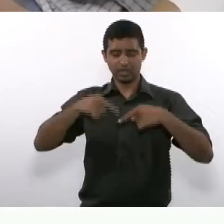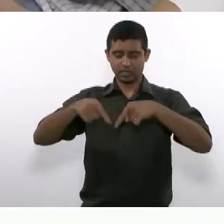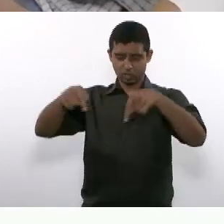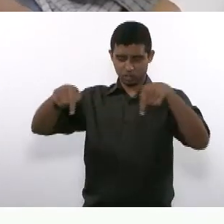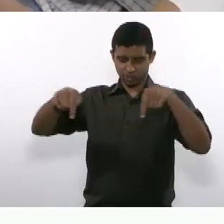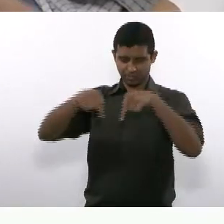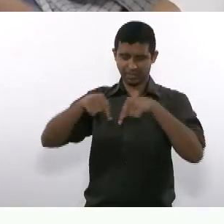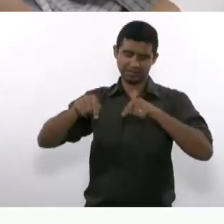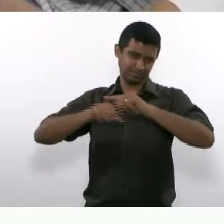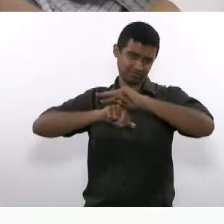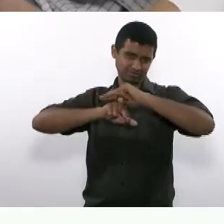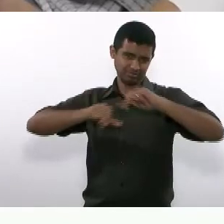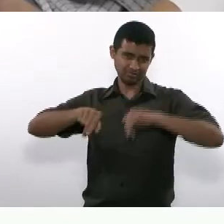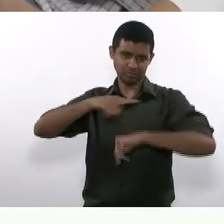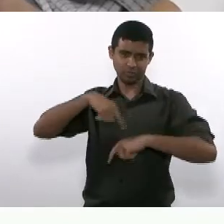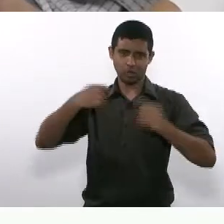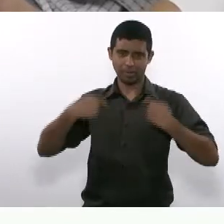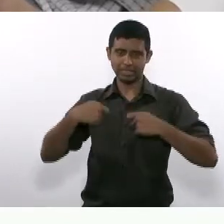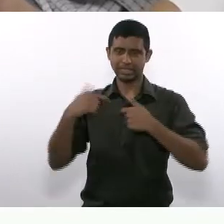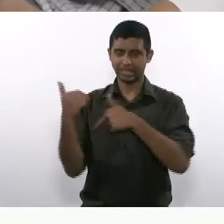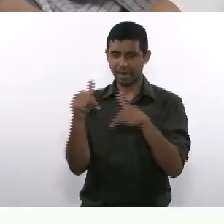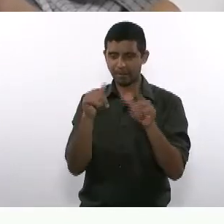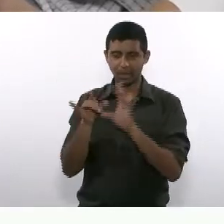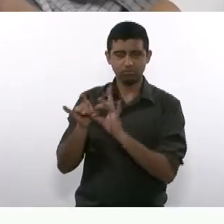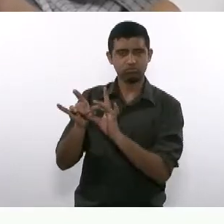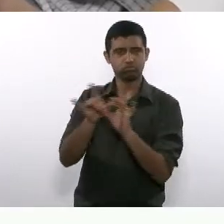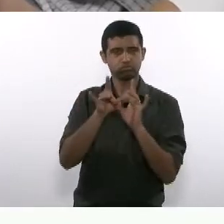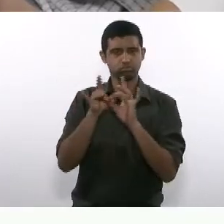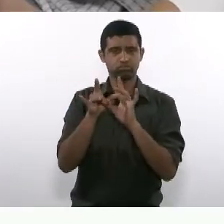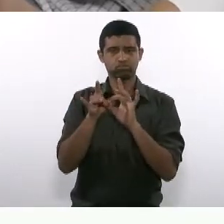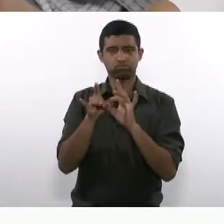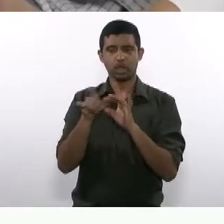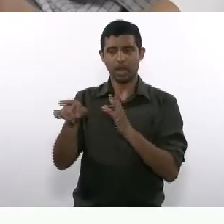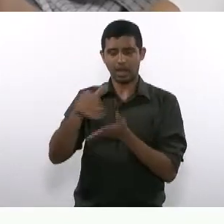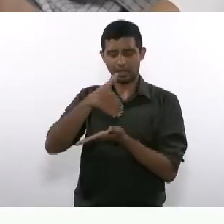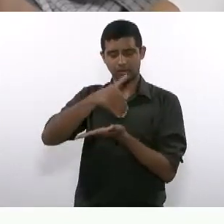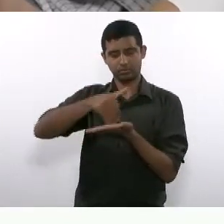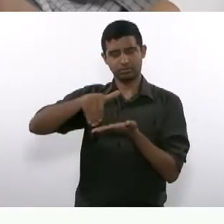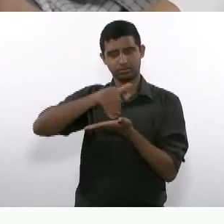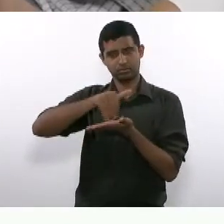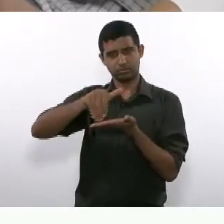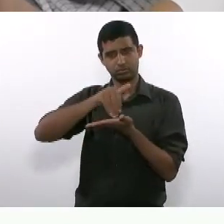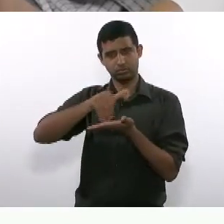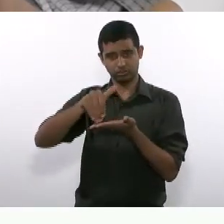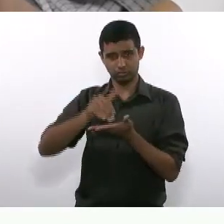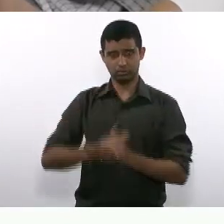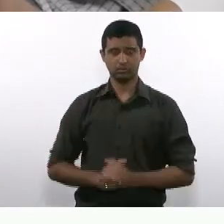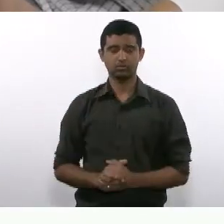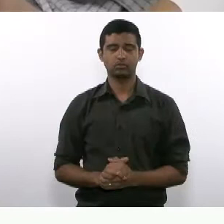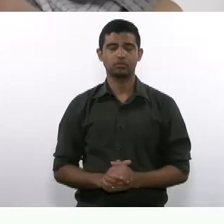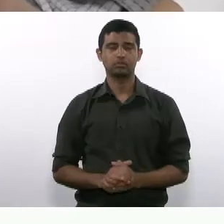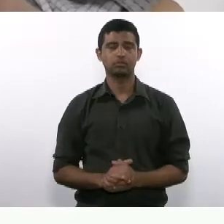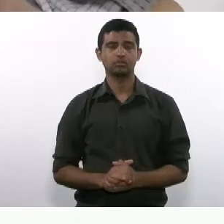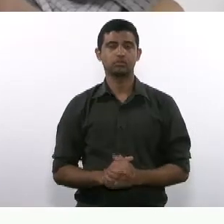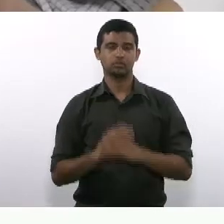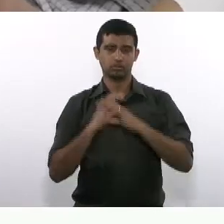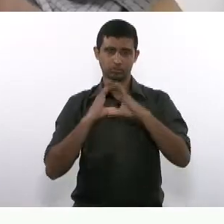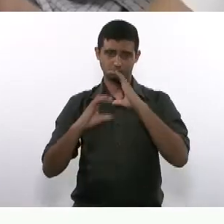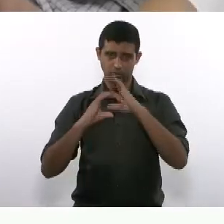etc., a gente tem que fazer um trabalho em conjunto com a Secretaria, com a Subsecretaria de